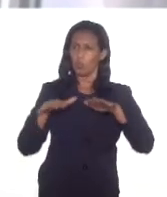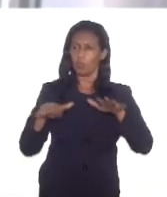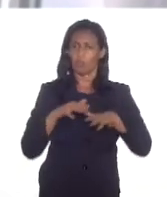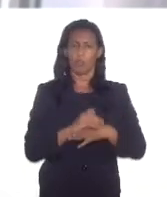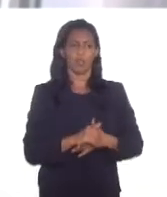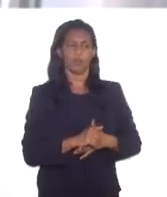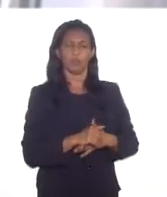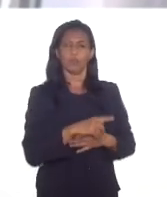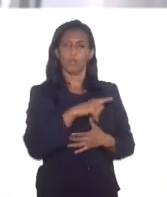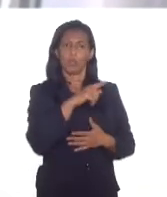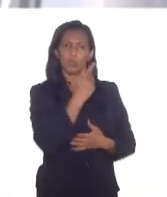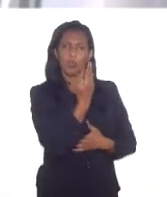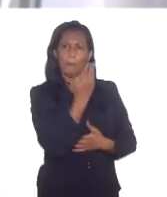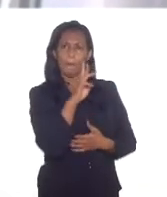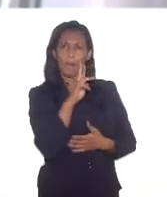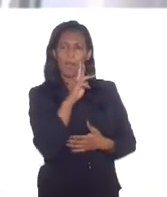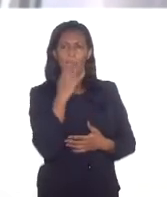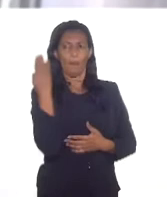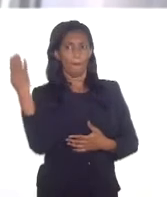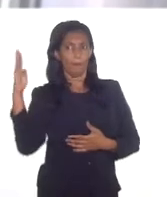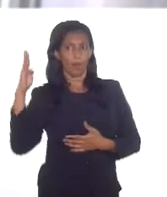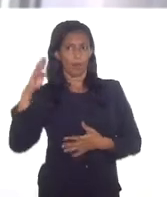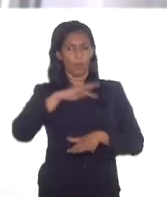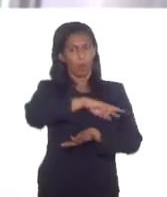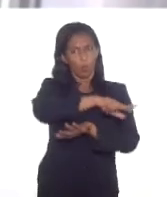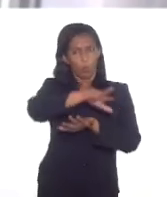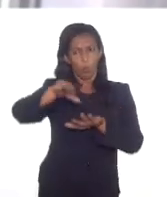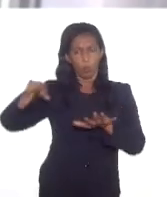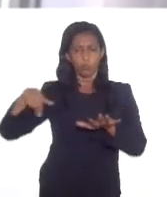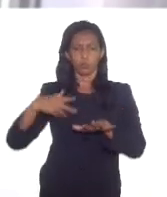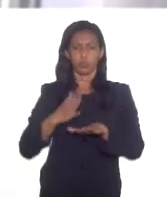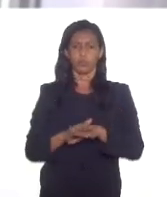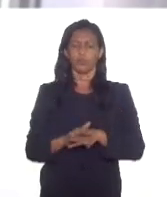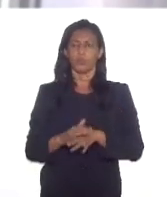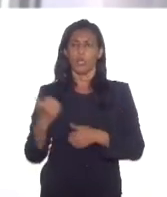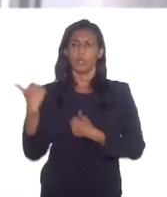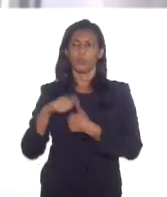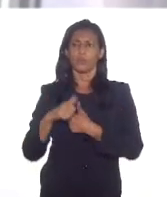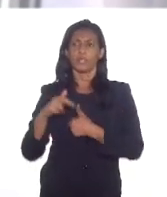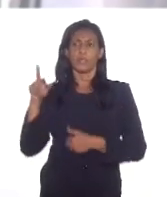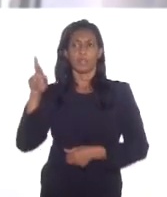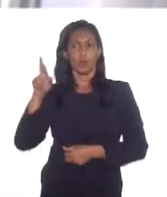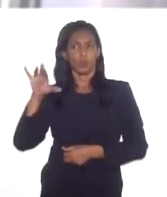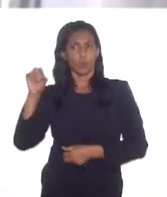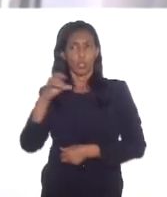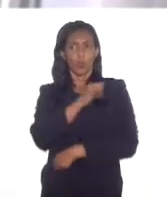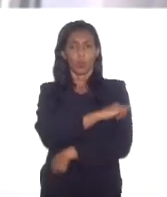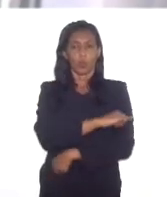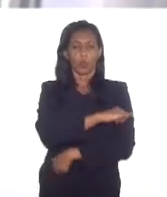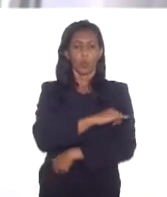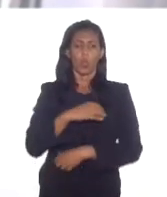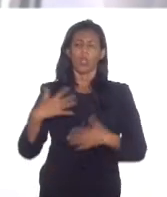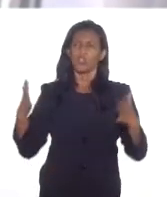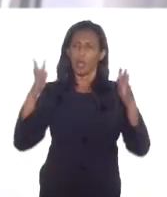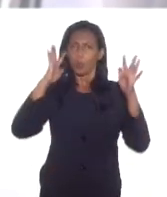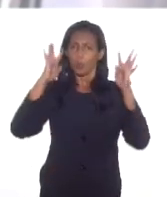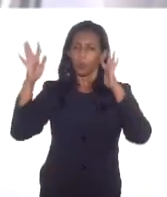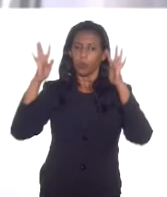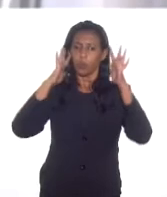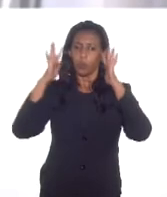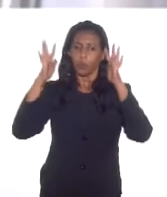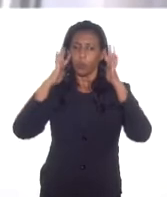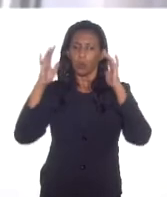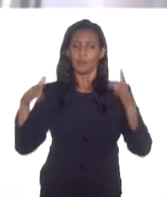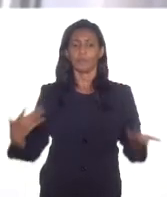movimentos dos bairros de Botafogo, URC, enfim, da Federação das Associações de Moradores do Rio, e acumulamos muita reflexão. Além